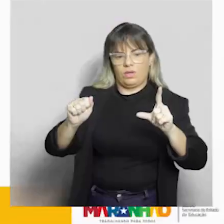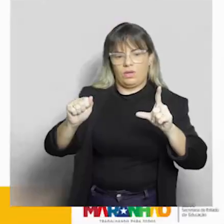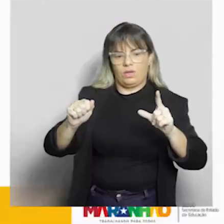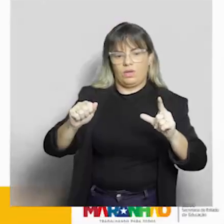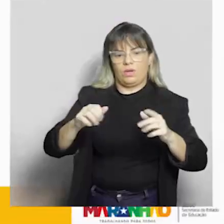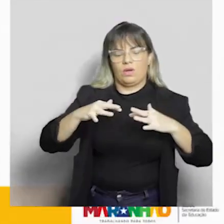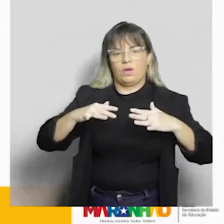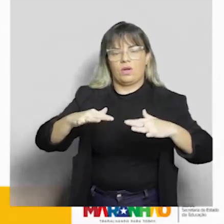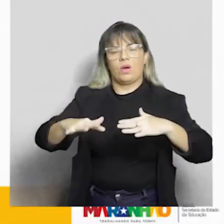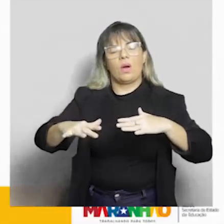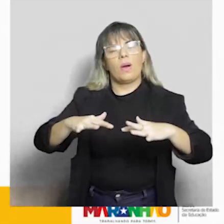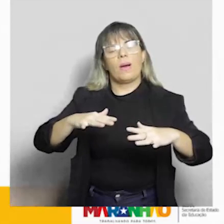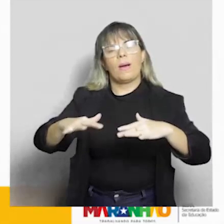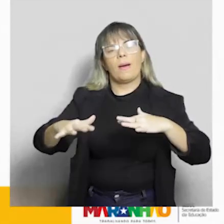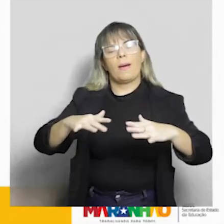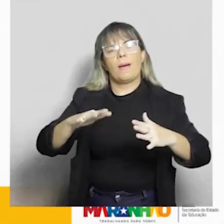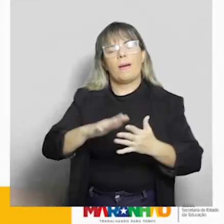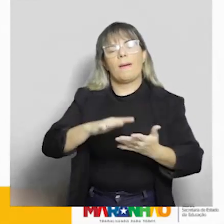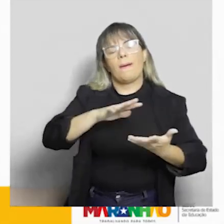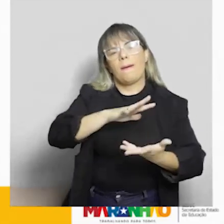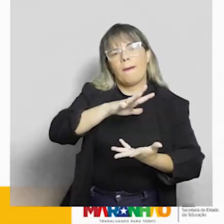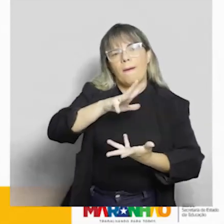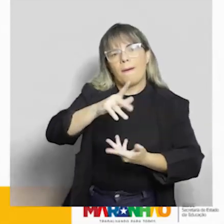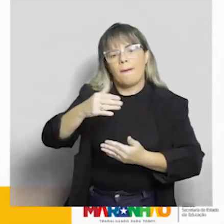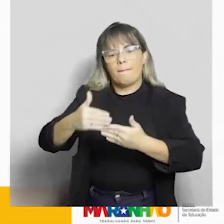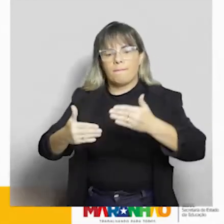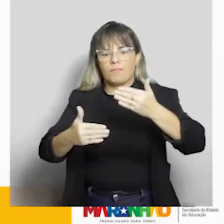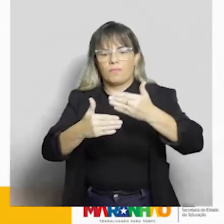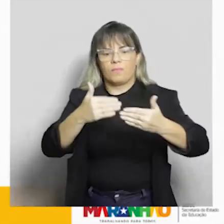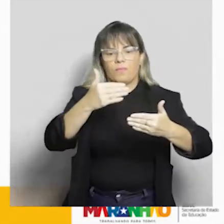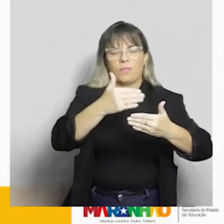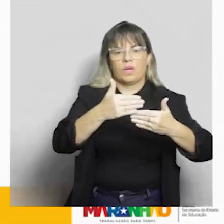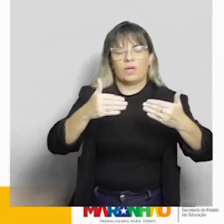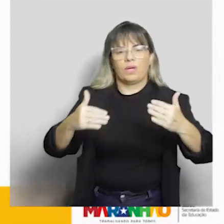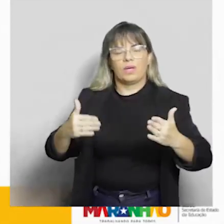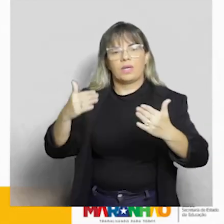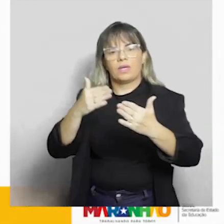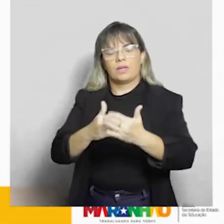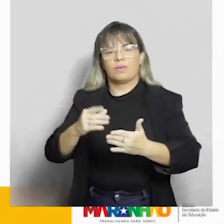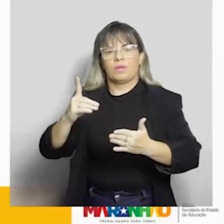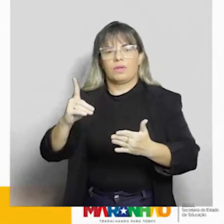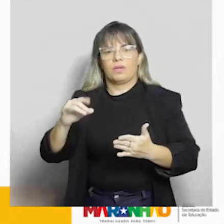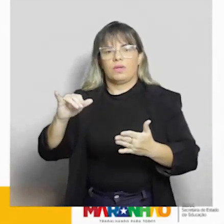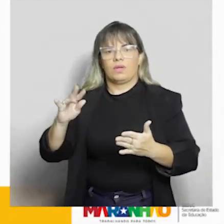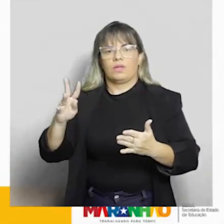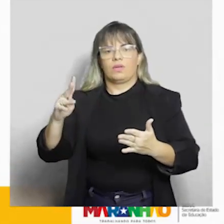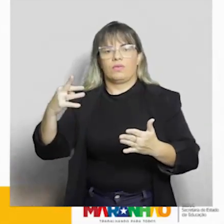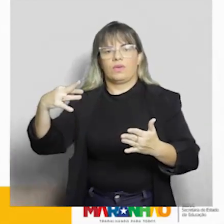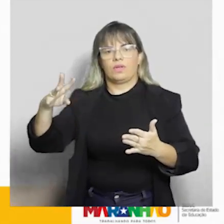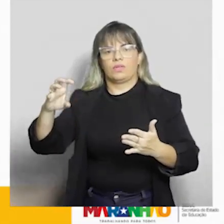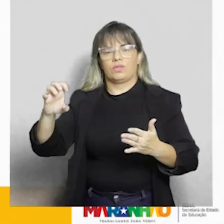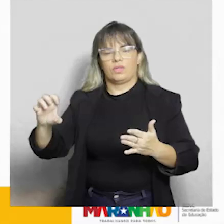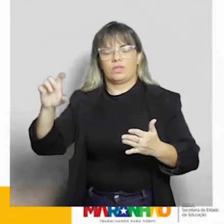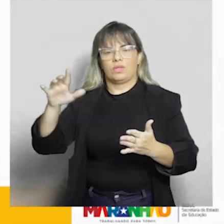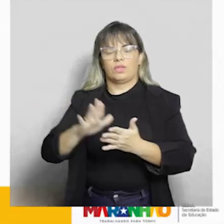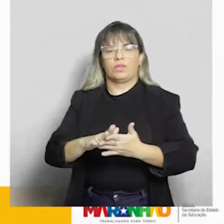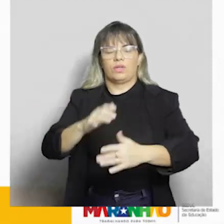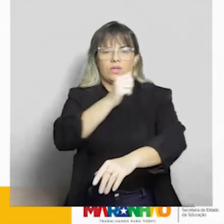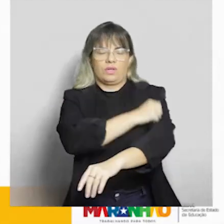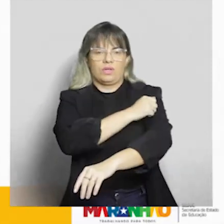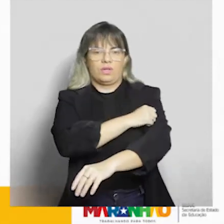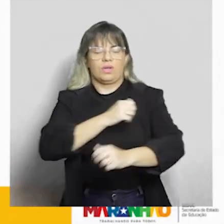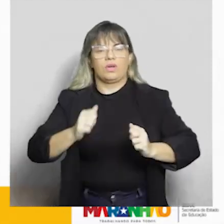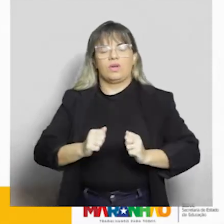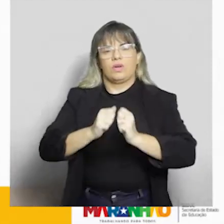em limite divergente. Podemos até melhorar essa resposta, não é não? Então, meu estudante, é isso. Continua acompanhando a gente